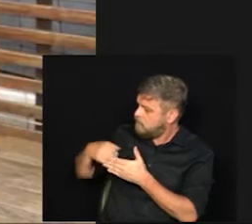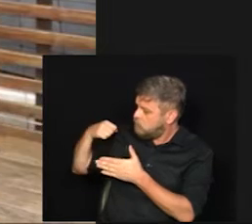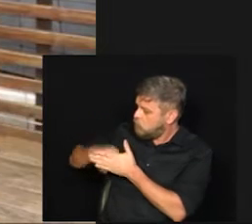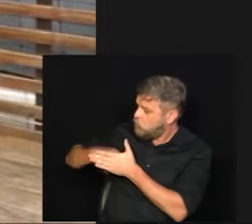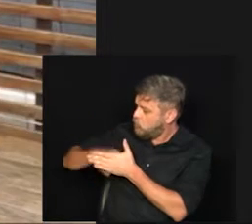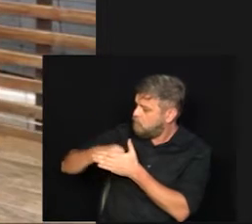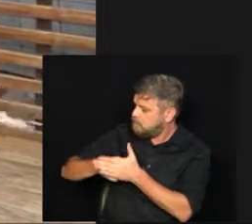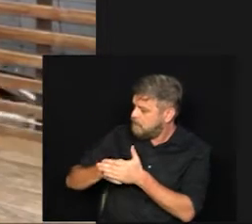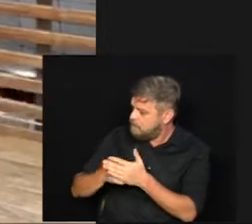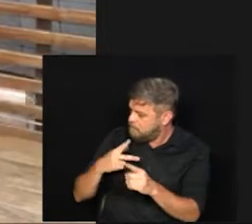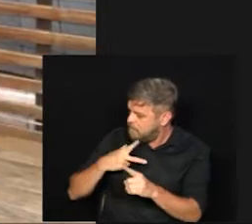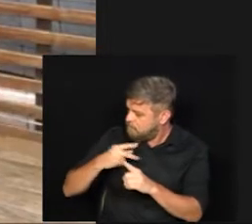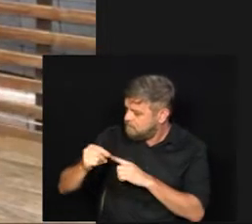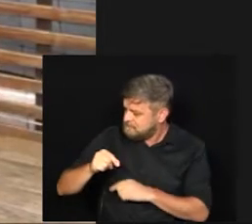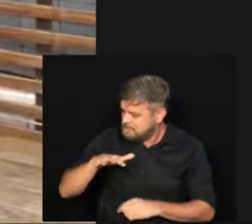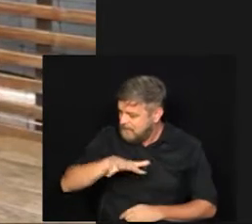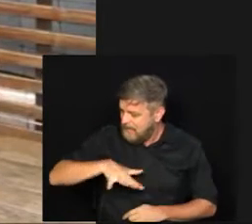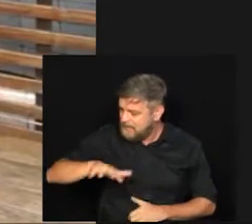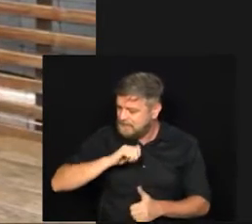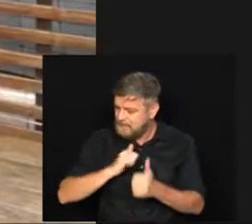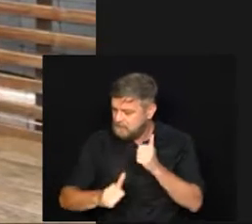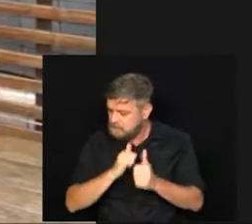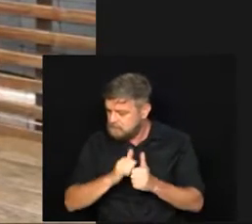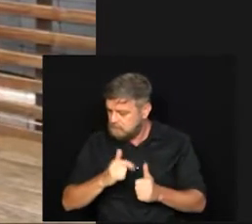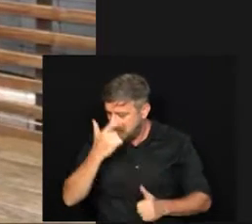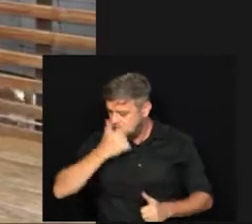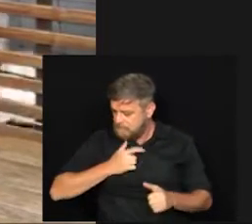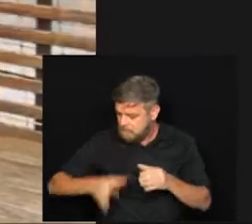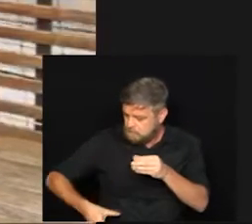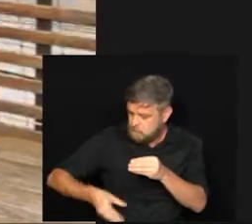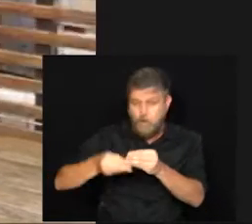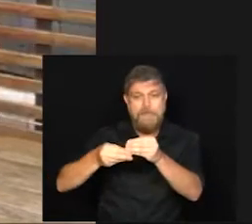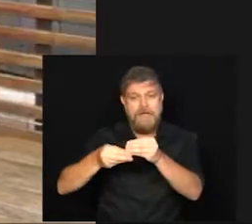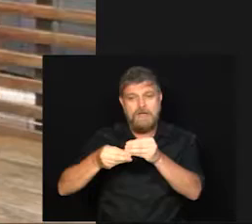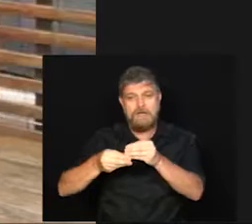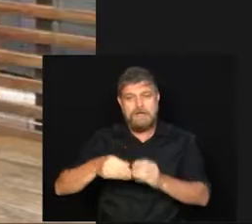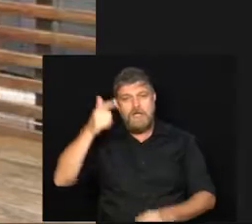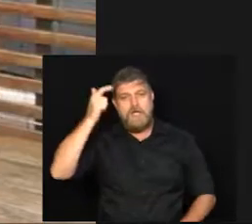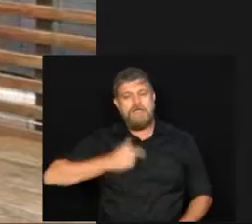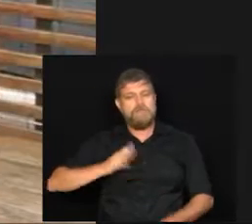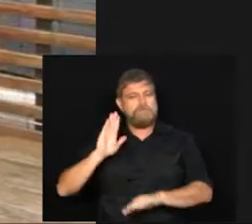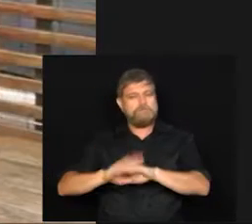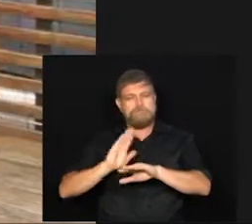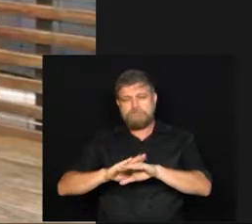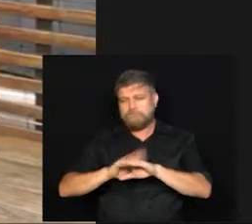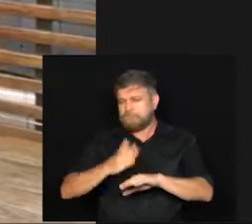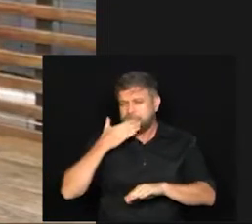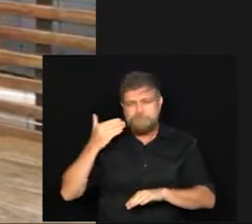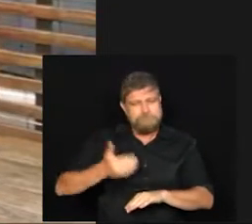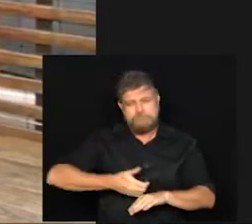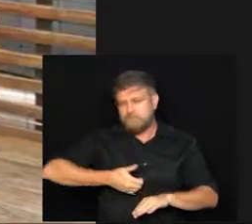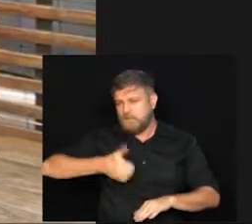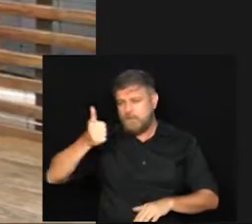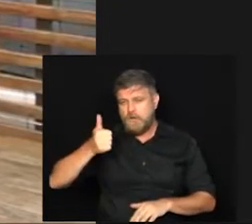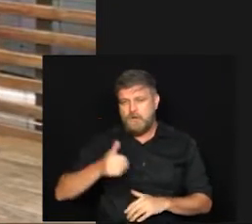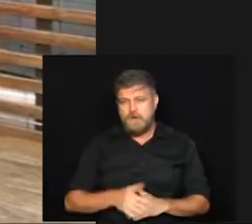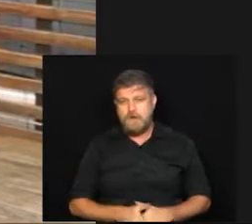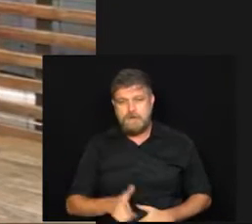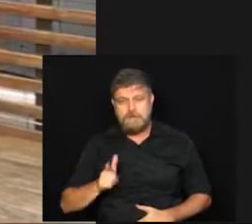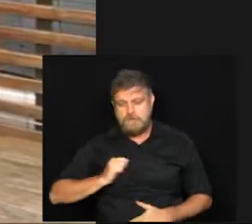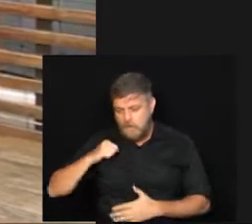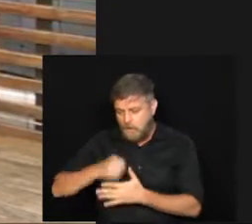dentro do esporte e para somar para o esporte, eu fiz da melhor maneira possível. Então eu tenho uma